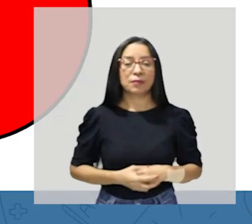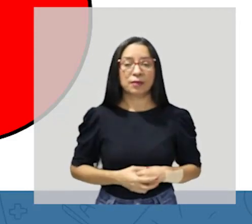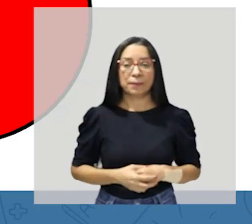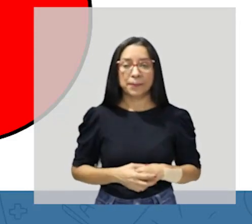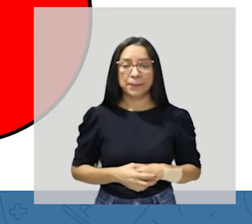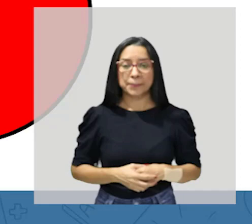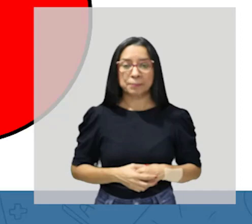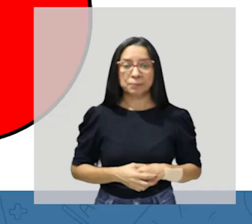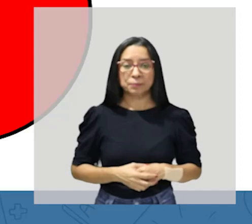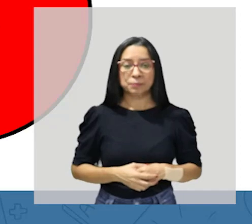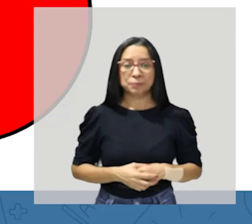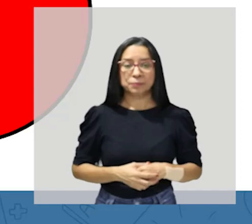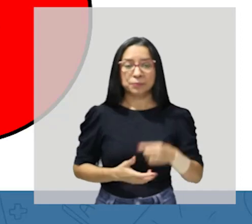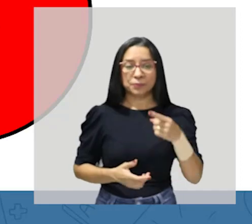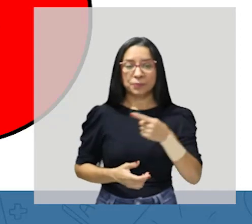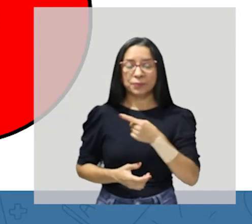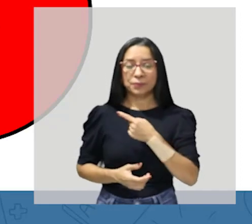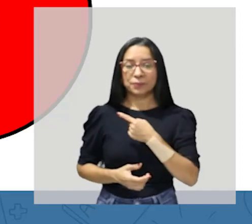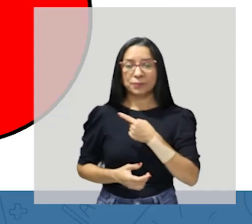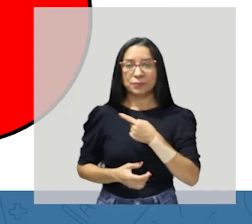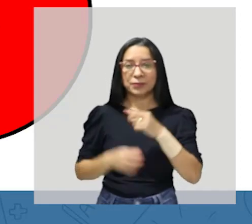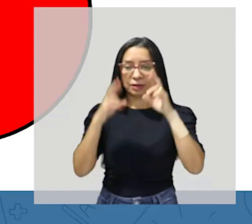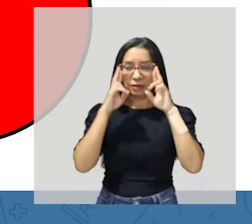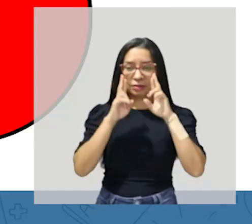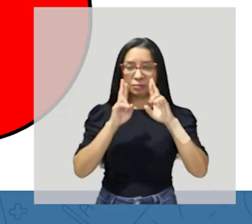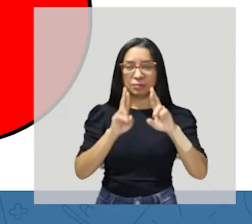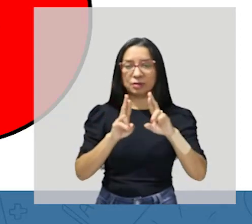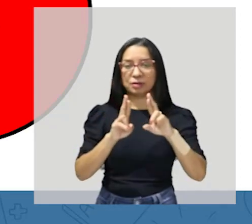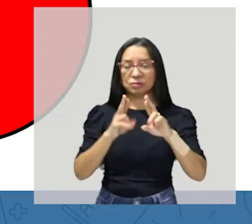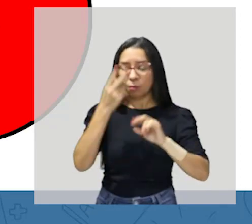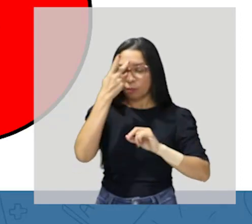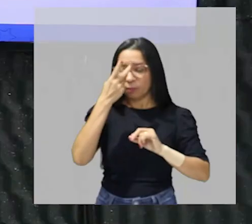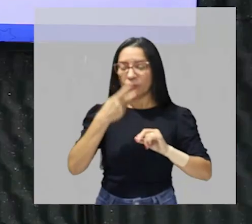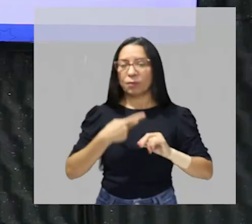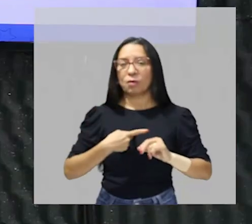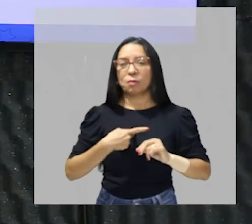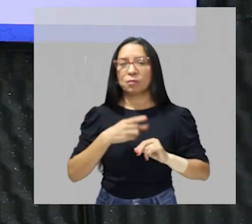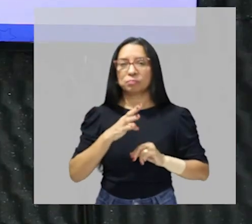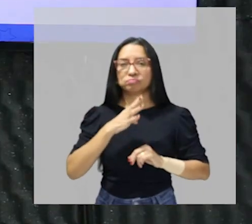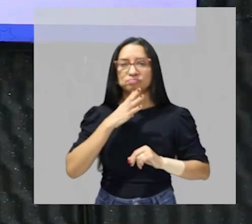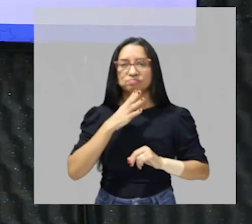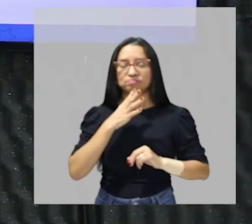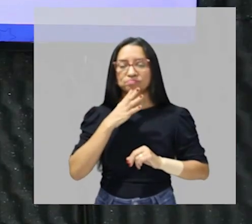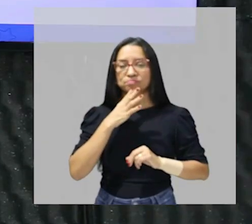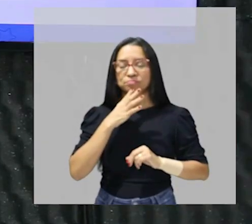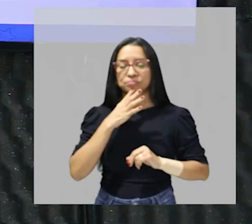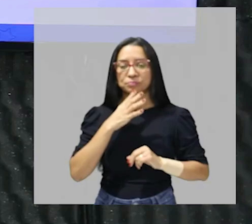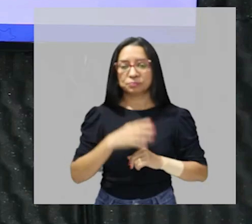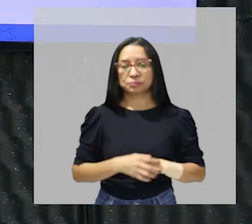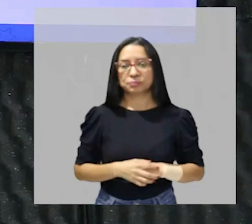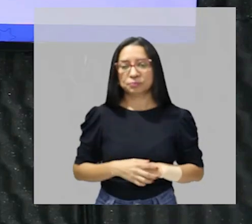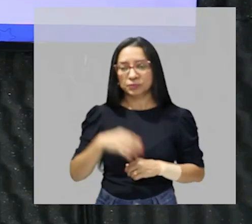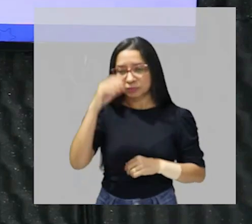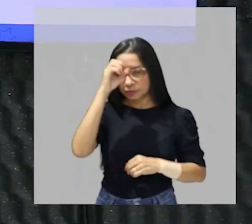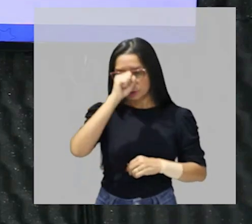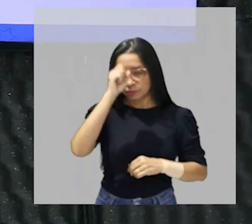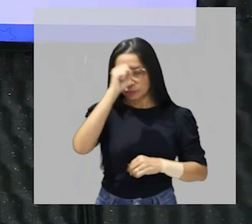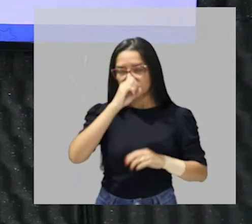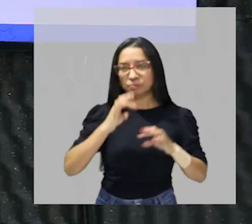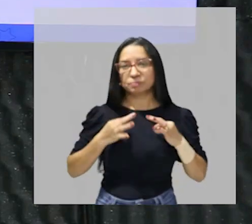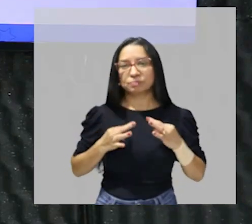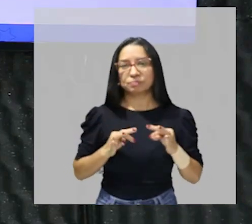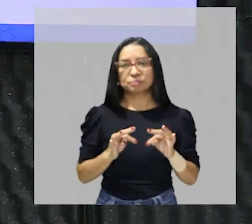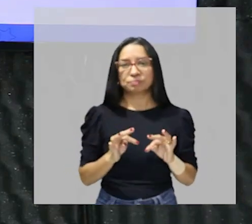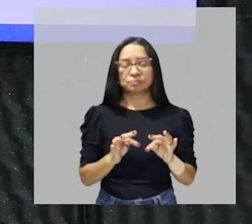Arte marcial, ó. Existe o respeito, existe o autoconhecimento, existe a